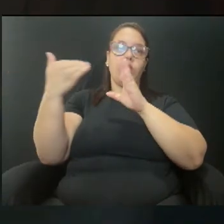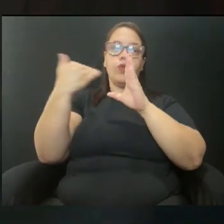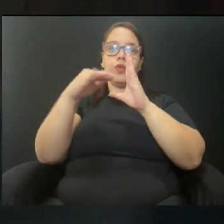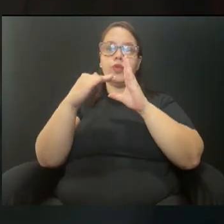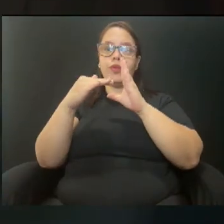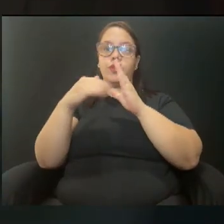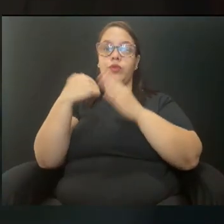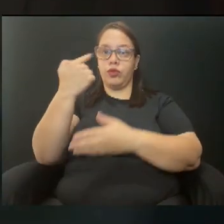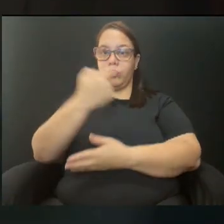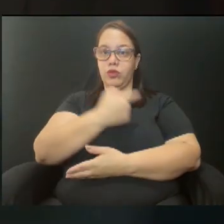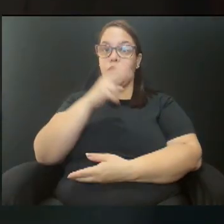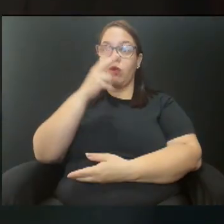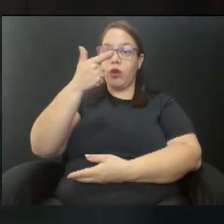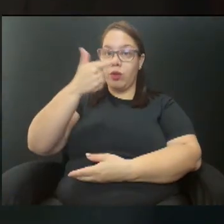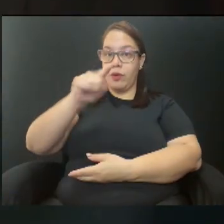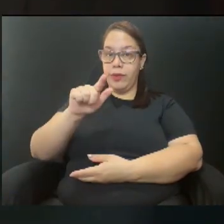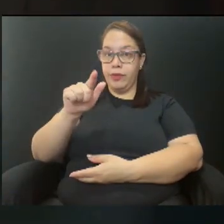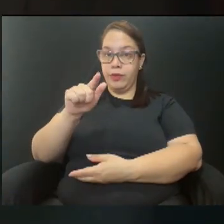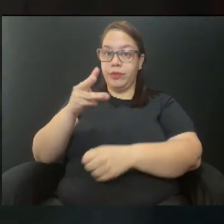hein?